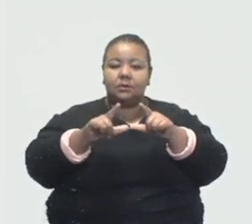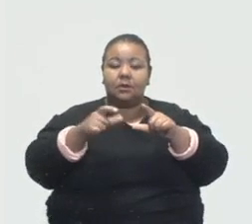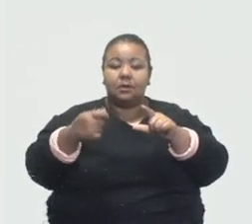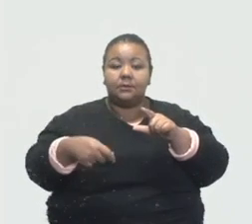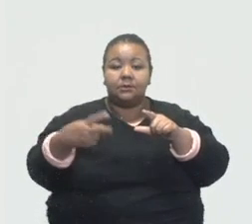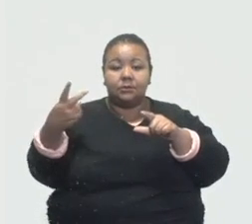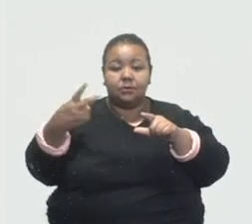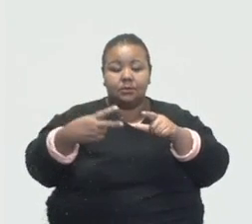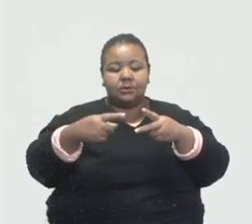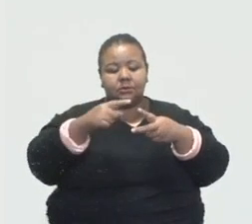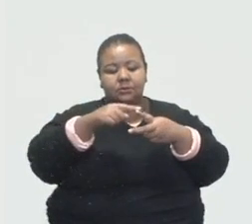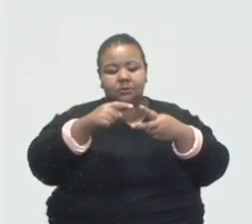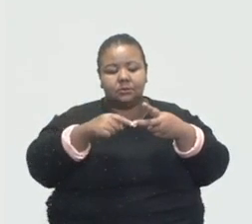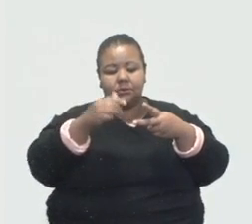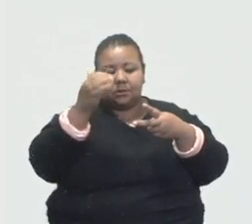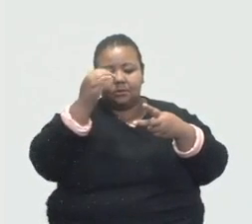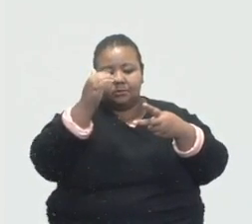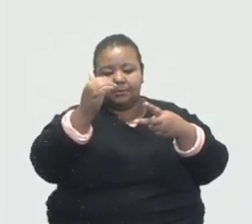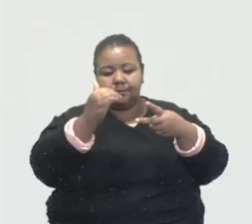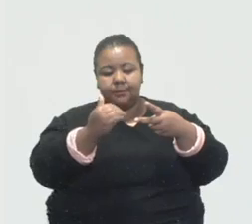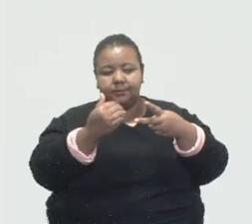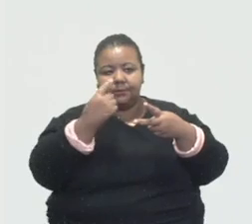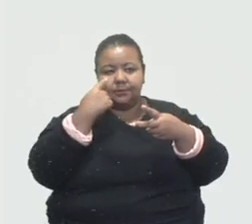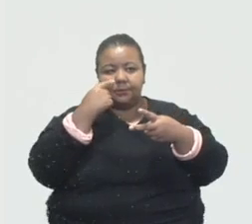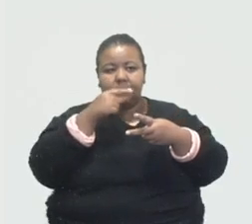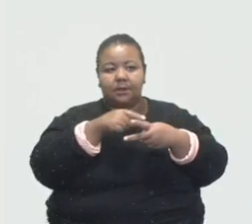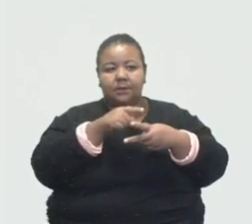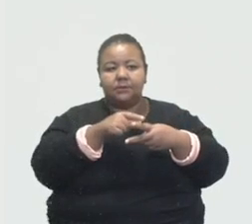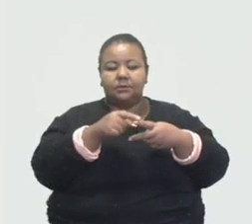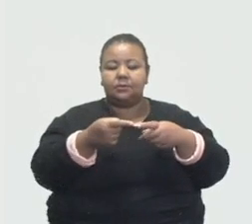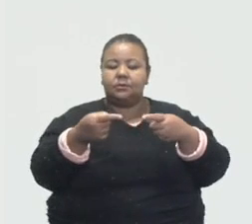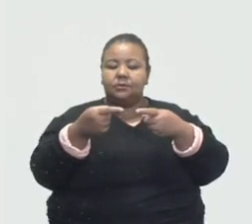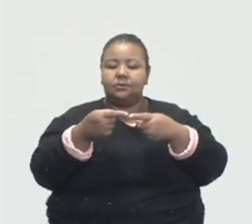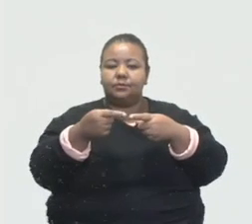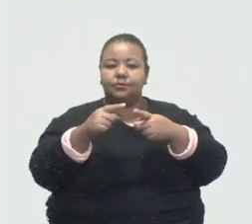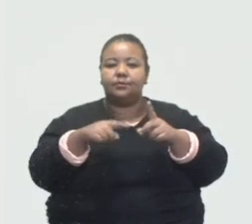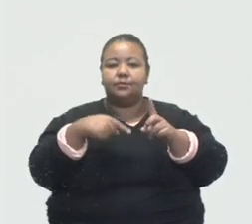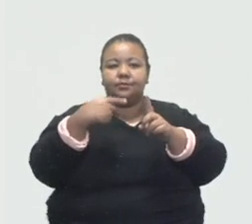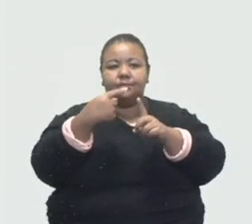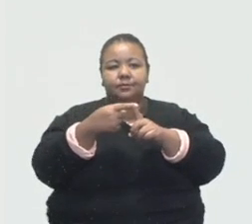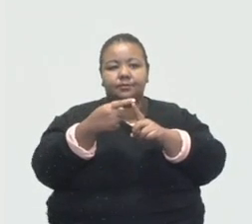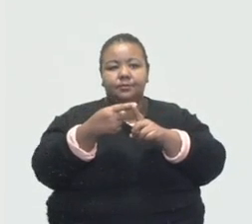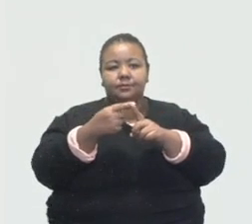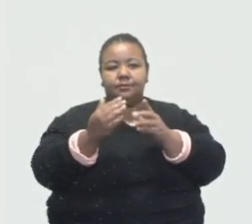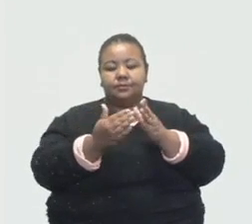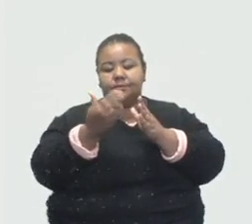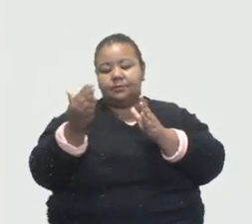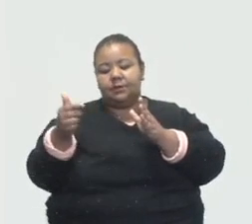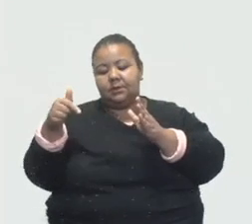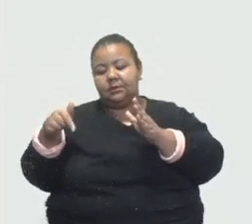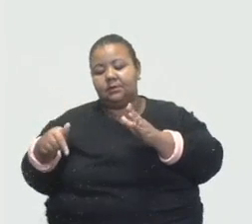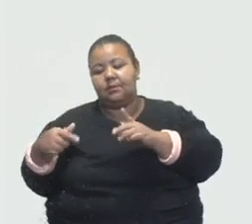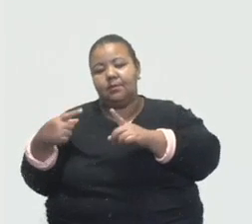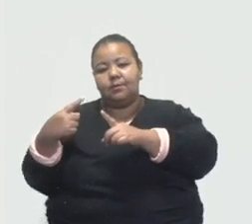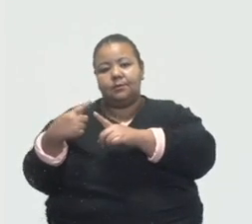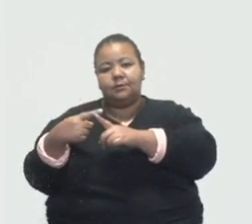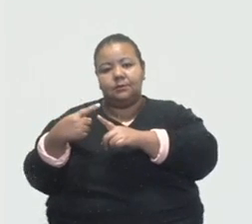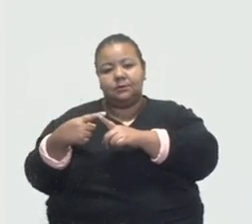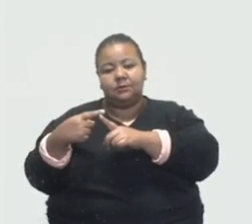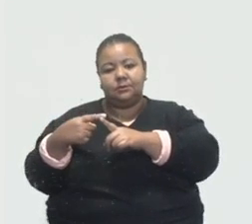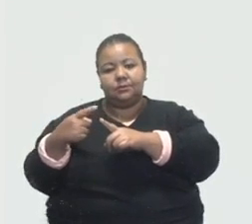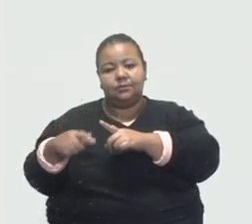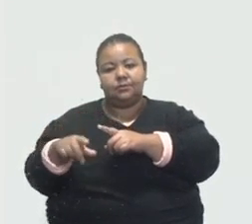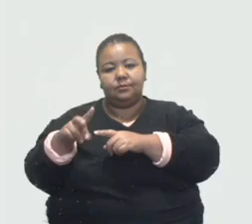duas igualdades. Esta, com relação à adição, e a multiplicação